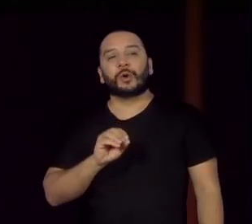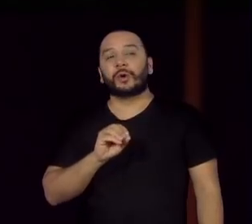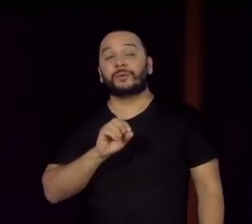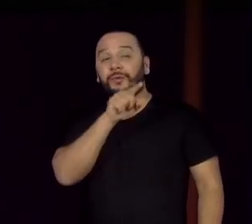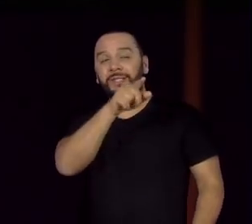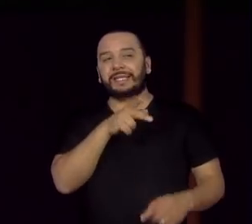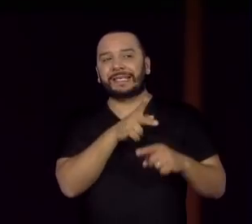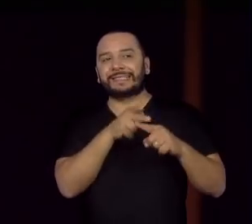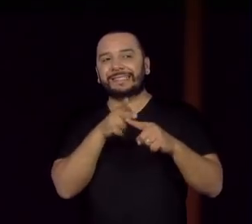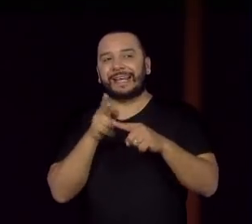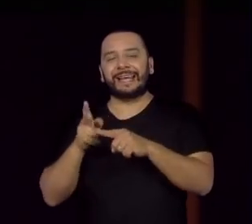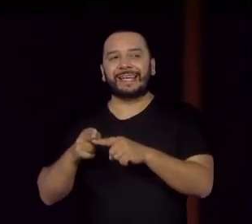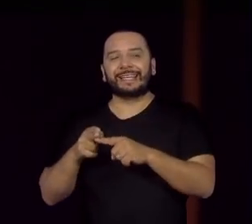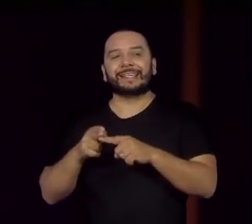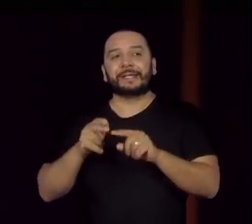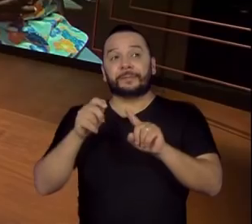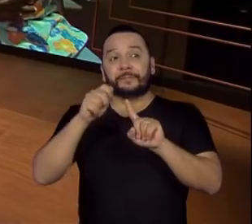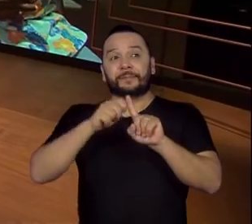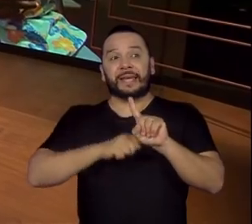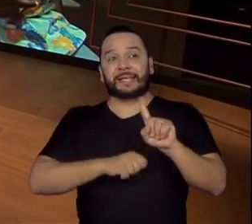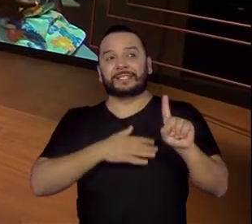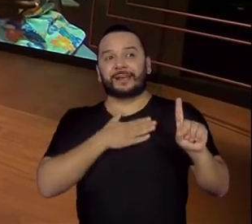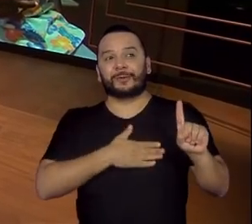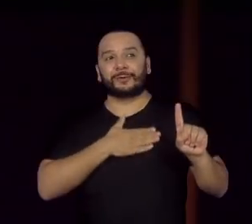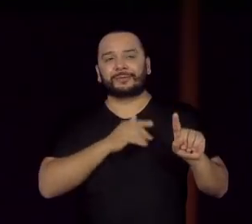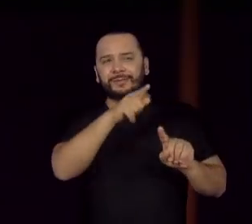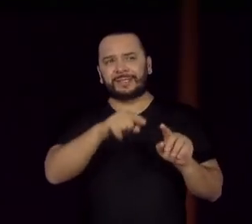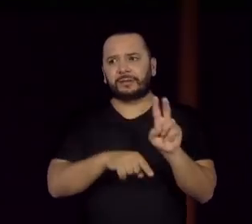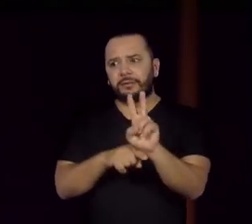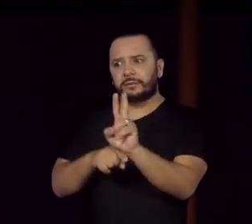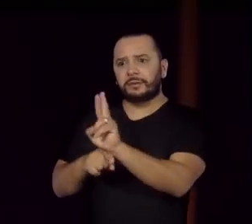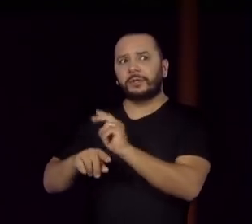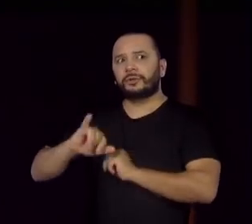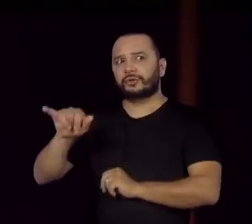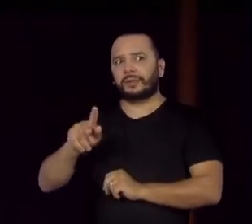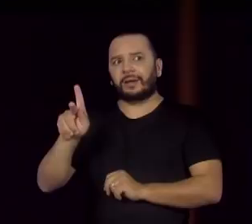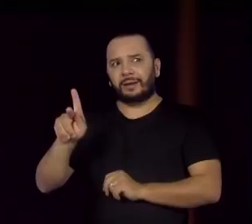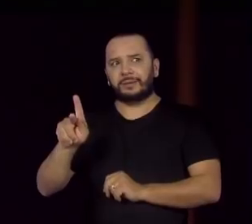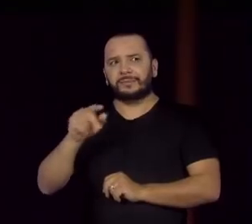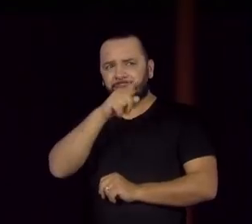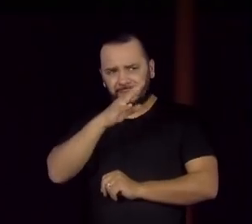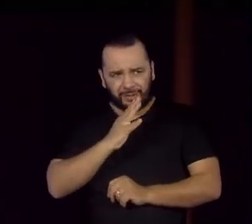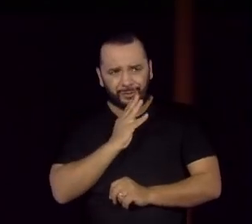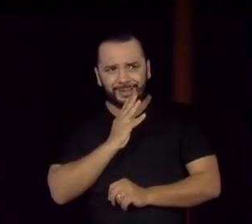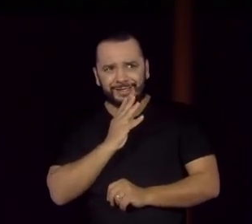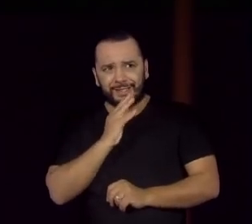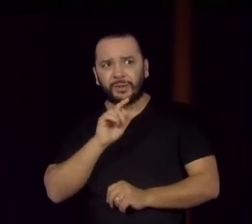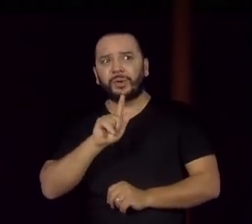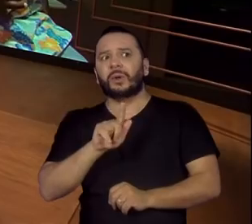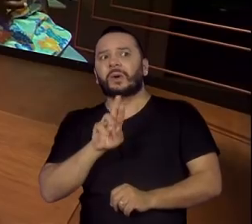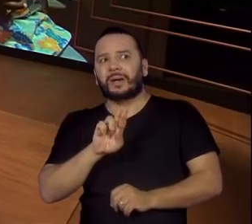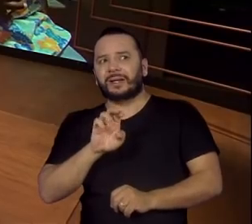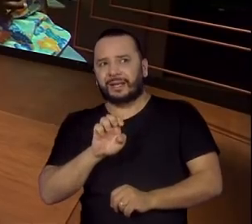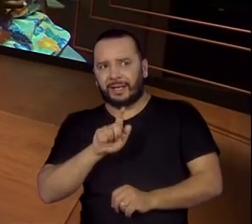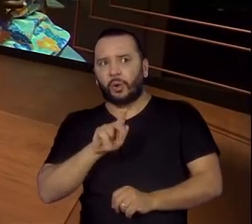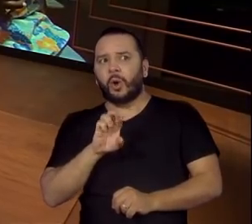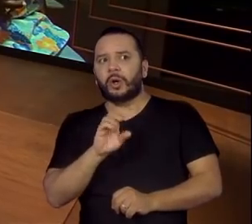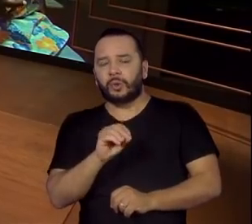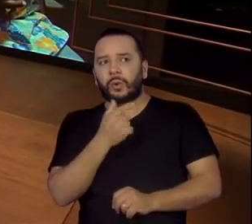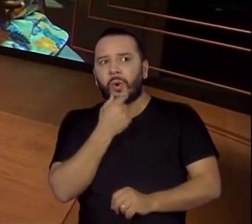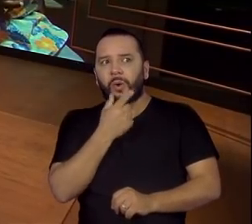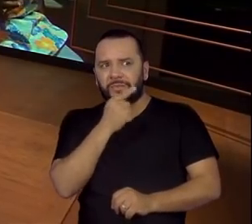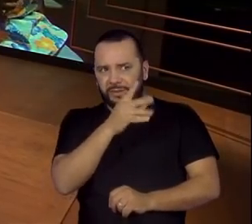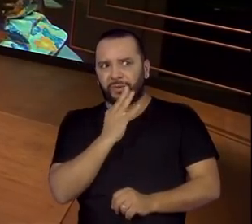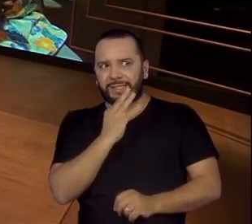fazia, ele era o guarda-costas do Getúlio Vargas e tal. Você conheceu o Gregório Fortunato pessoalmente, não foi?